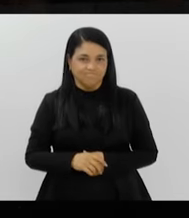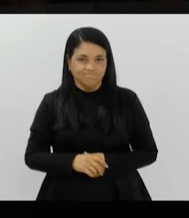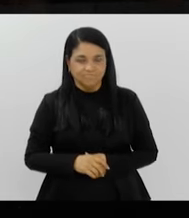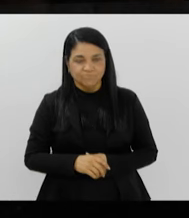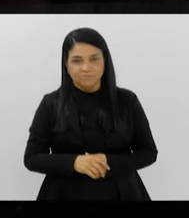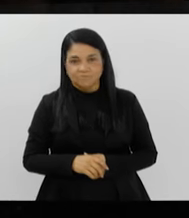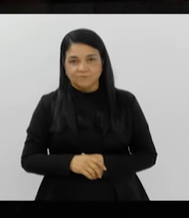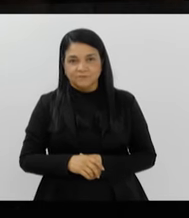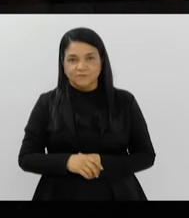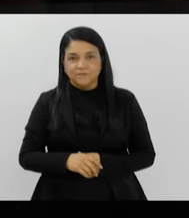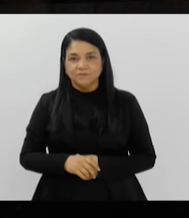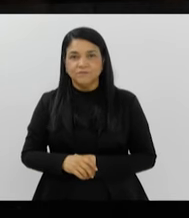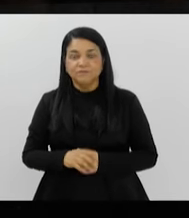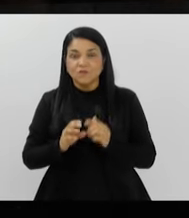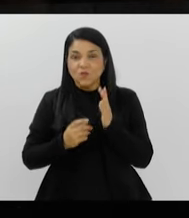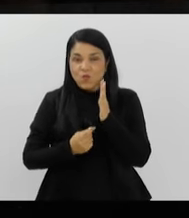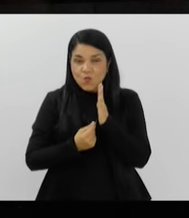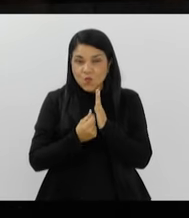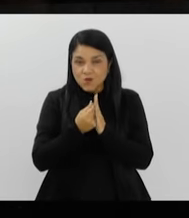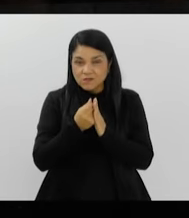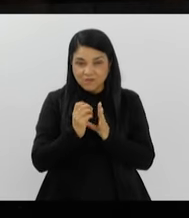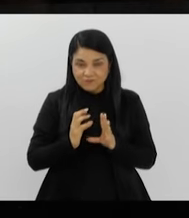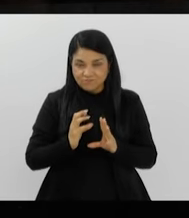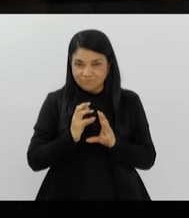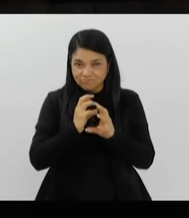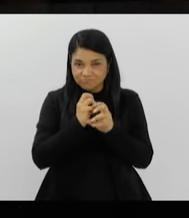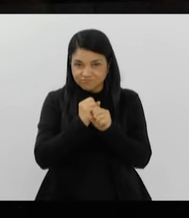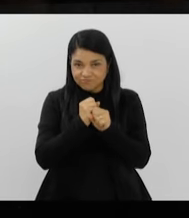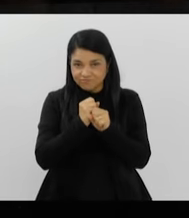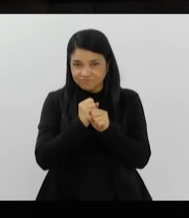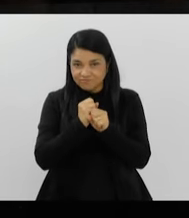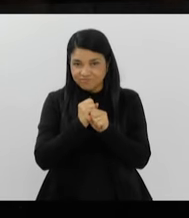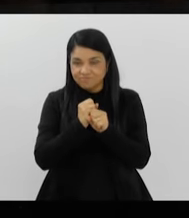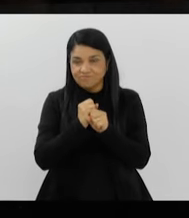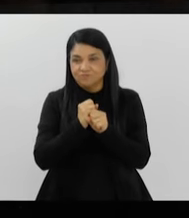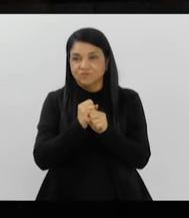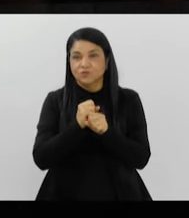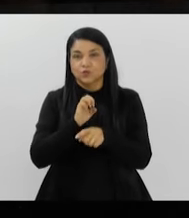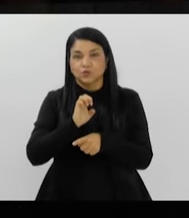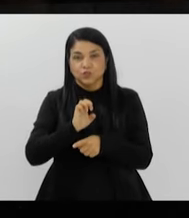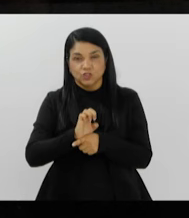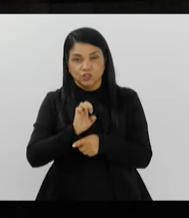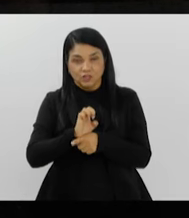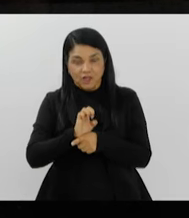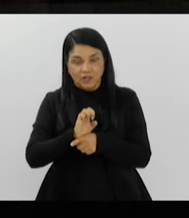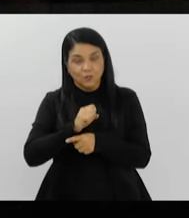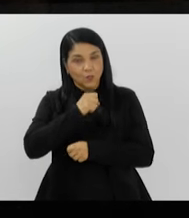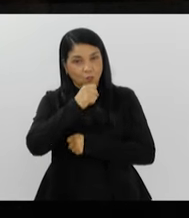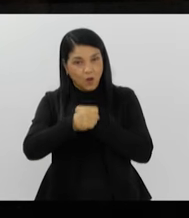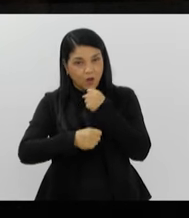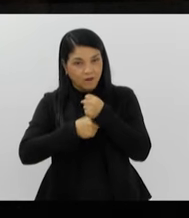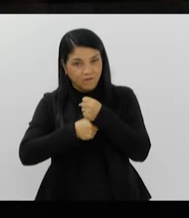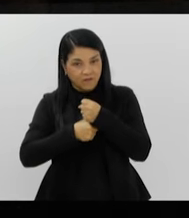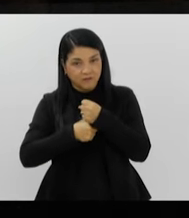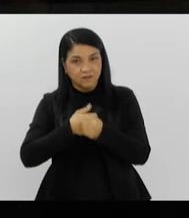nosso orçamento do Estado para 2025,